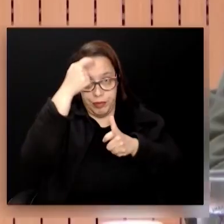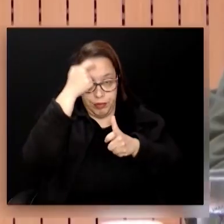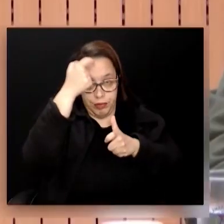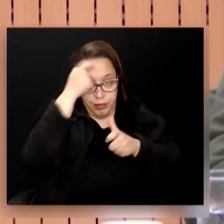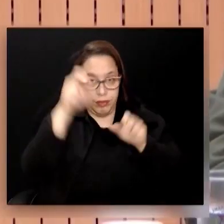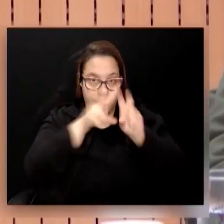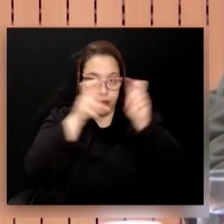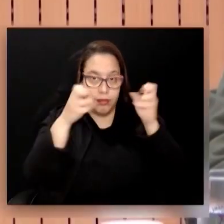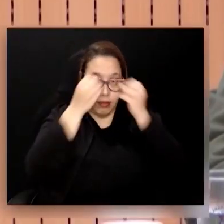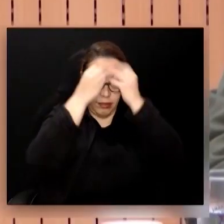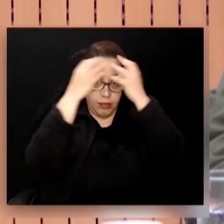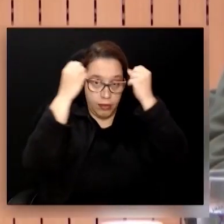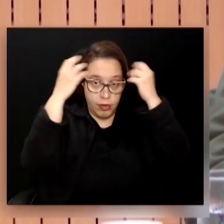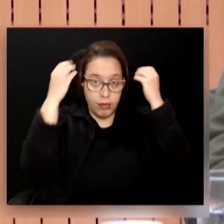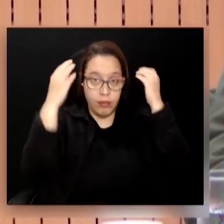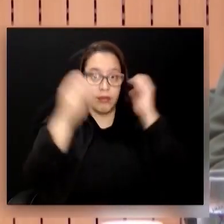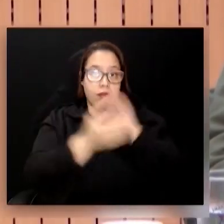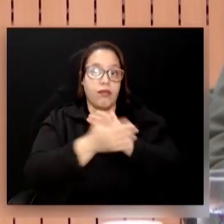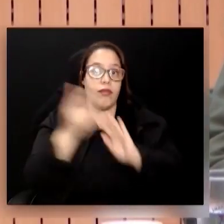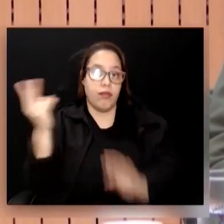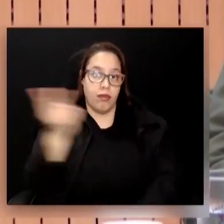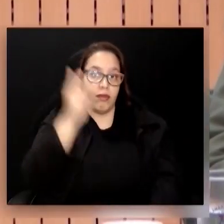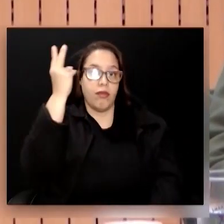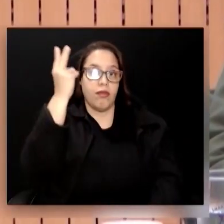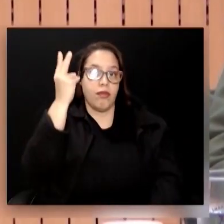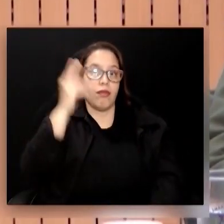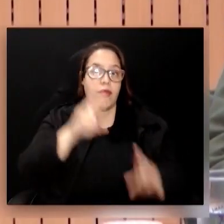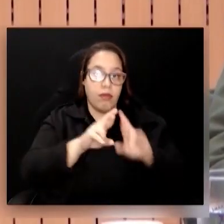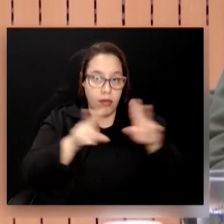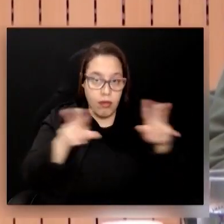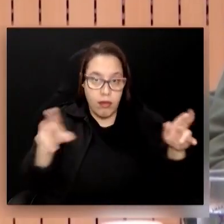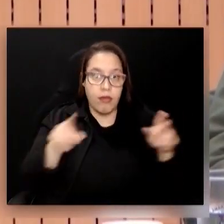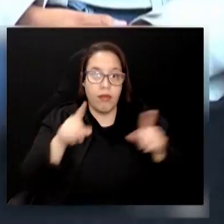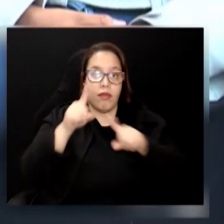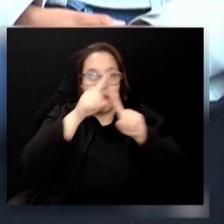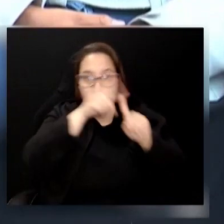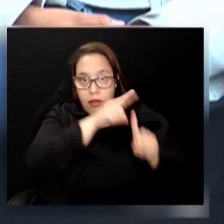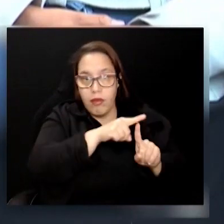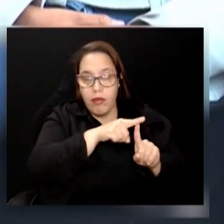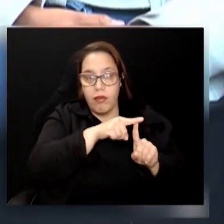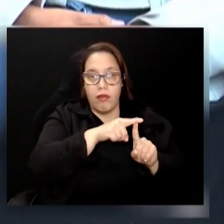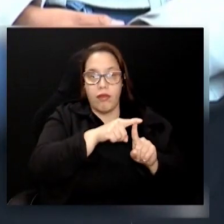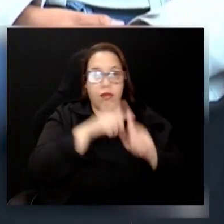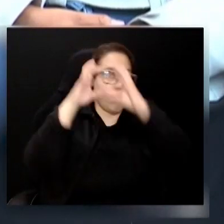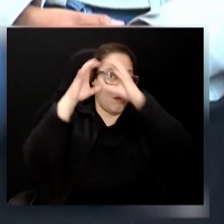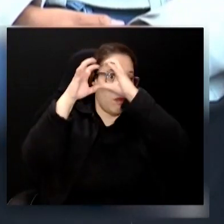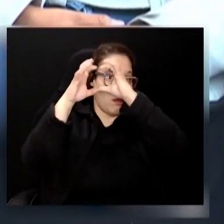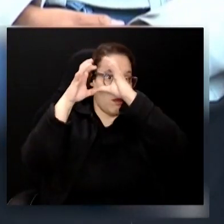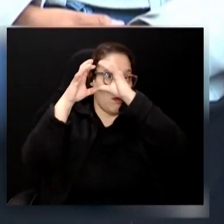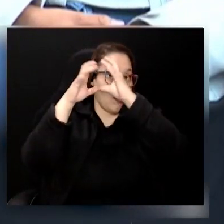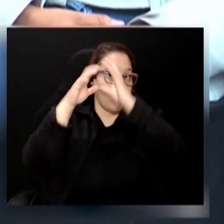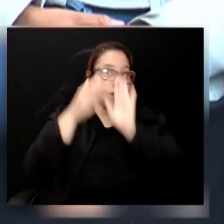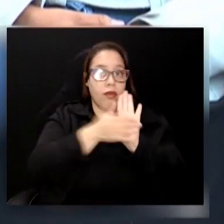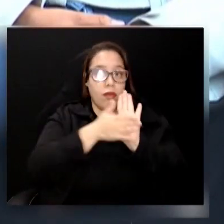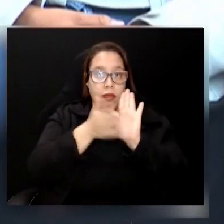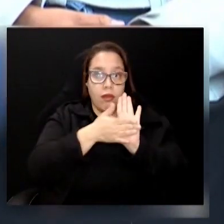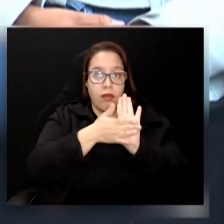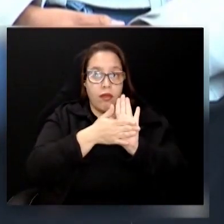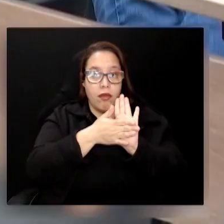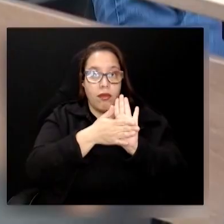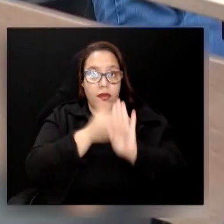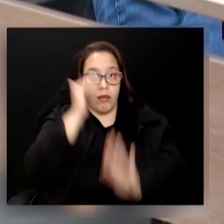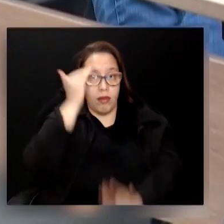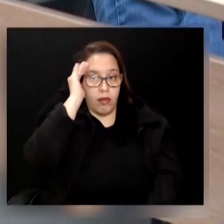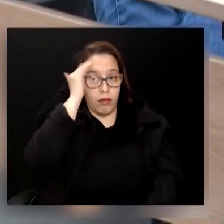neurodiversidade, valorizando as diferentes formas de funcionamento do cérebro. A proposta é compreender essas